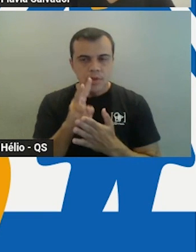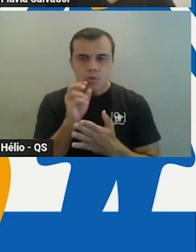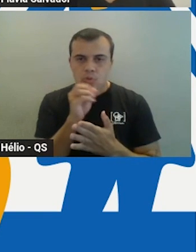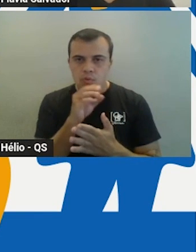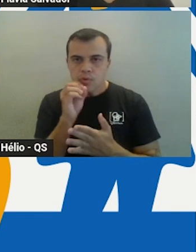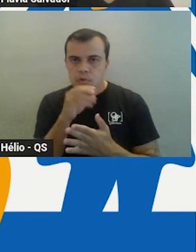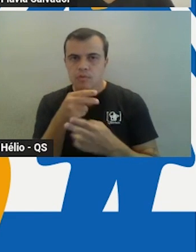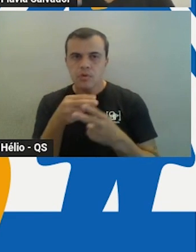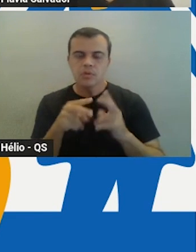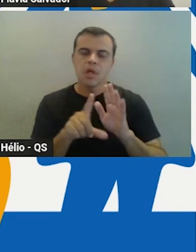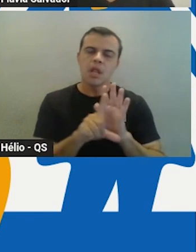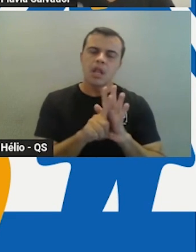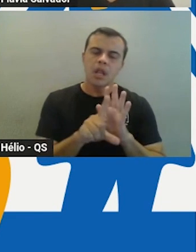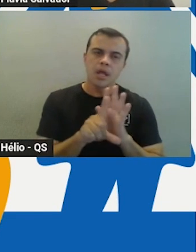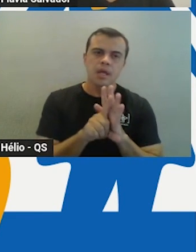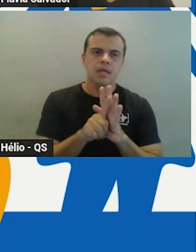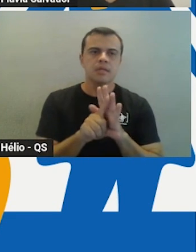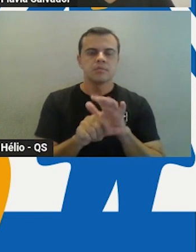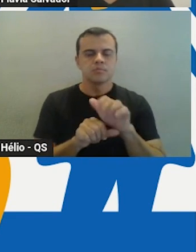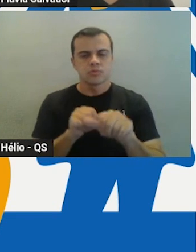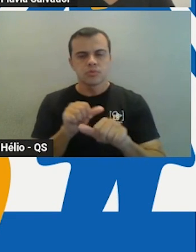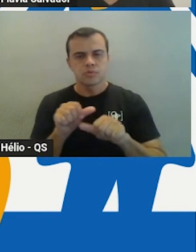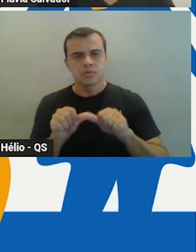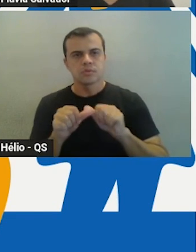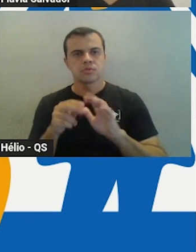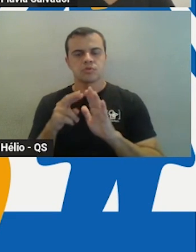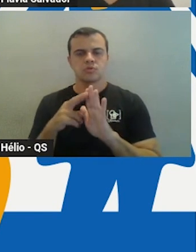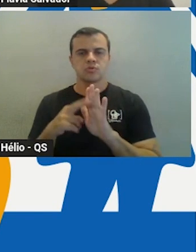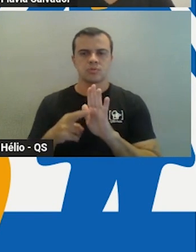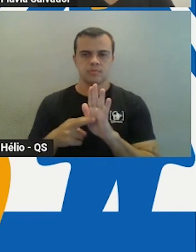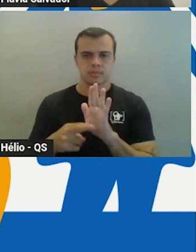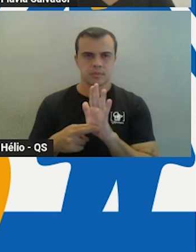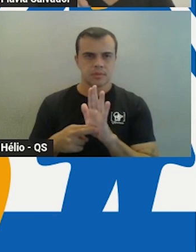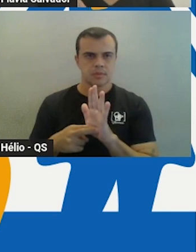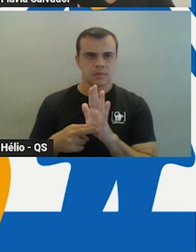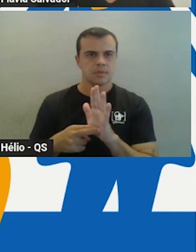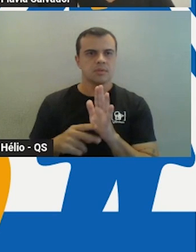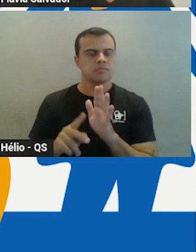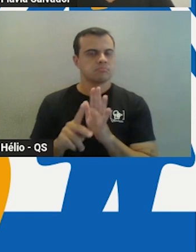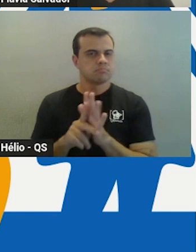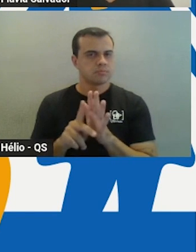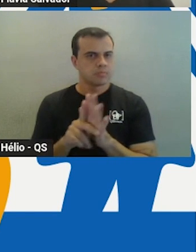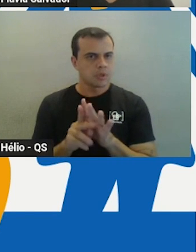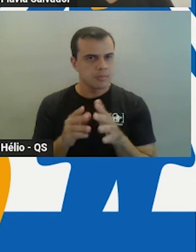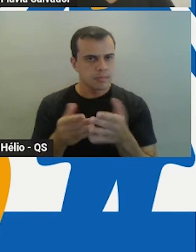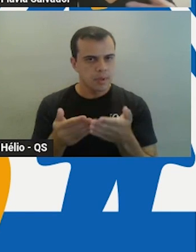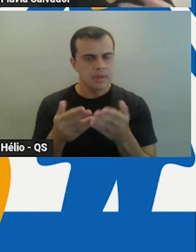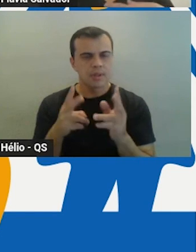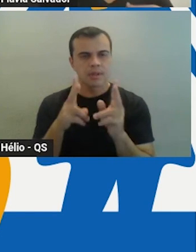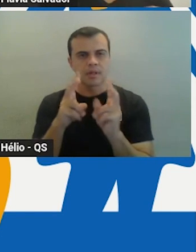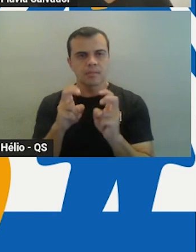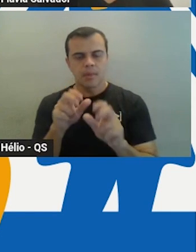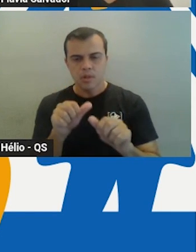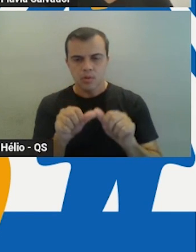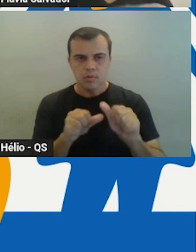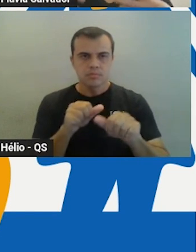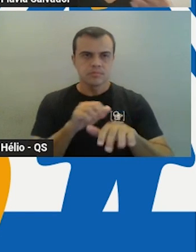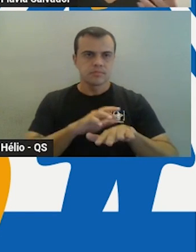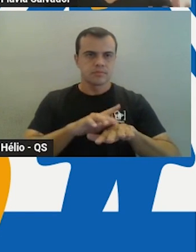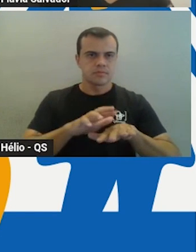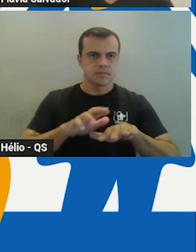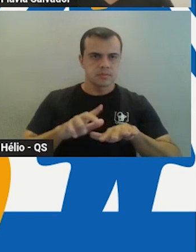atualizações sobre leis, as mudanças sobre as normas regulatórias, né, sobre transformações,